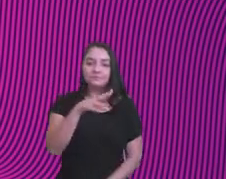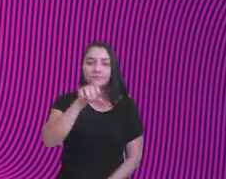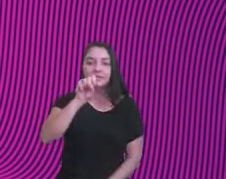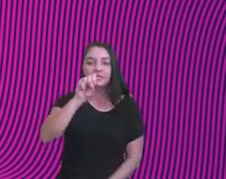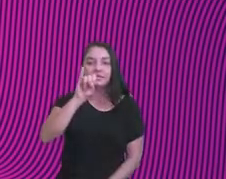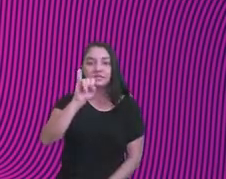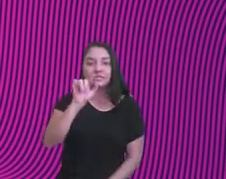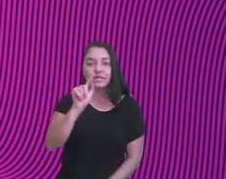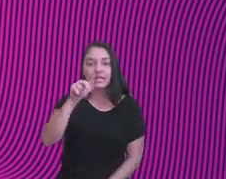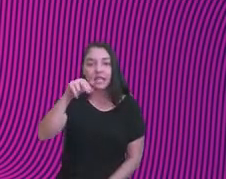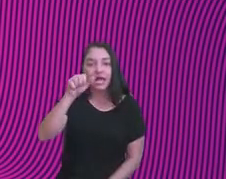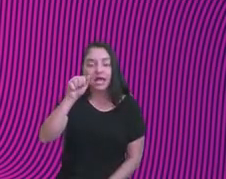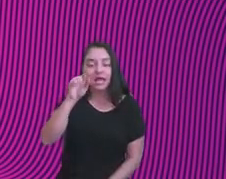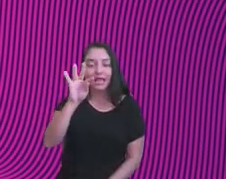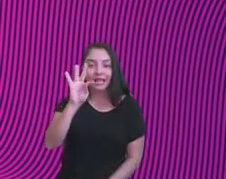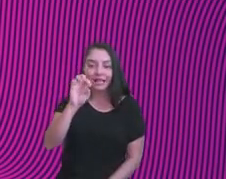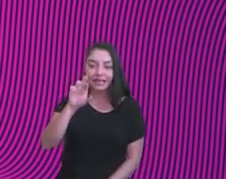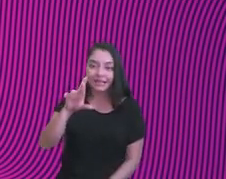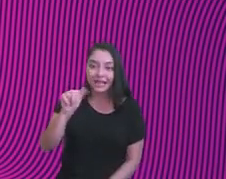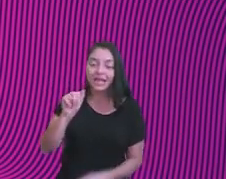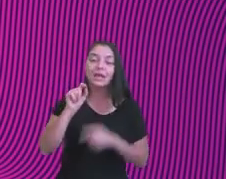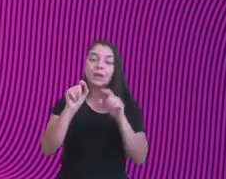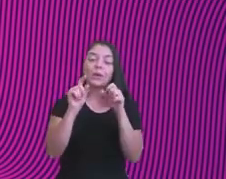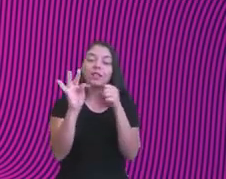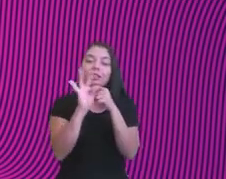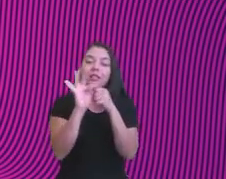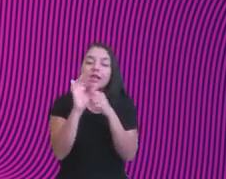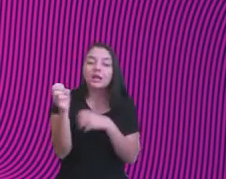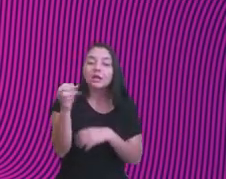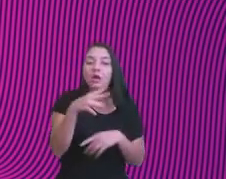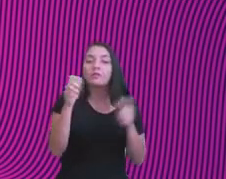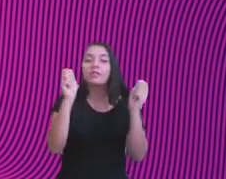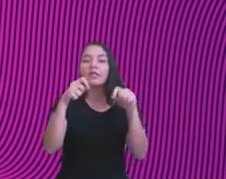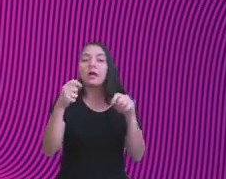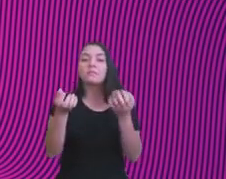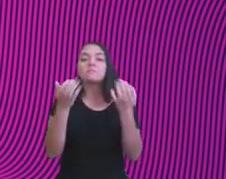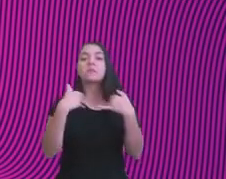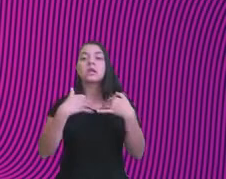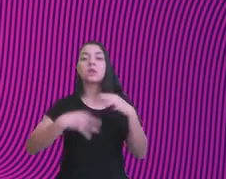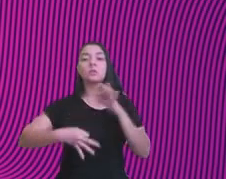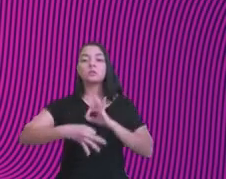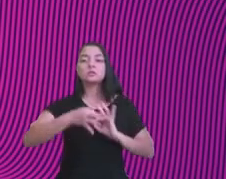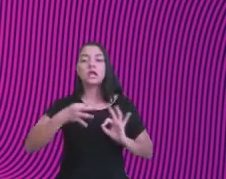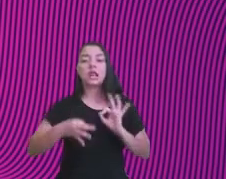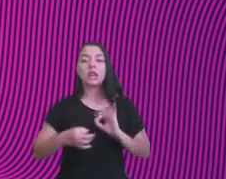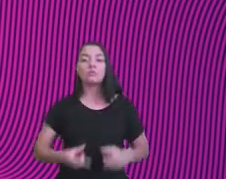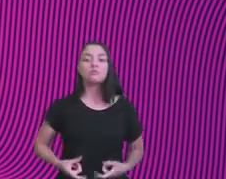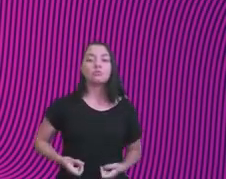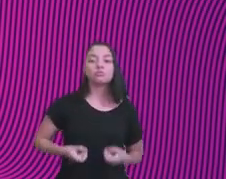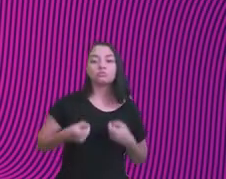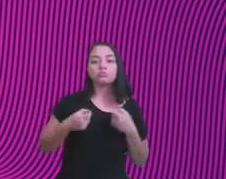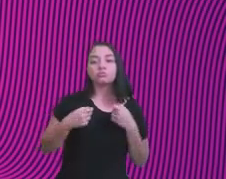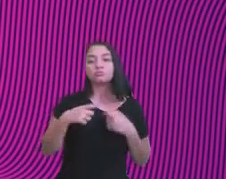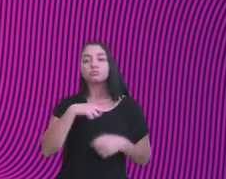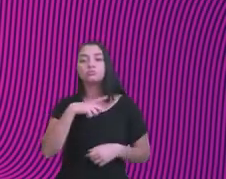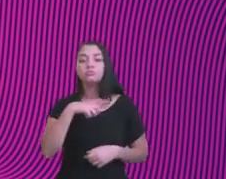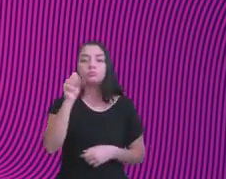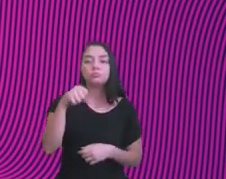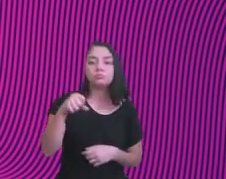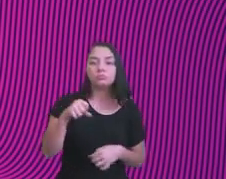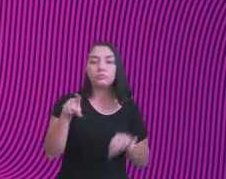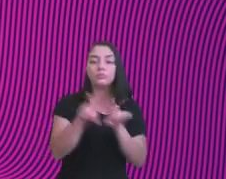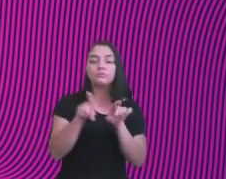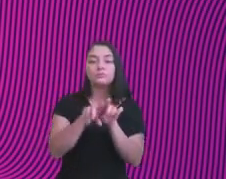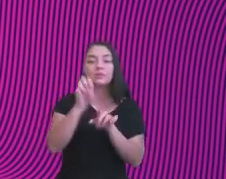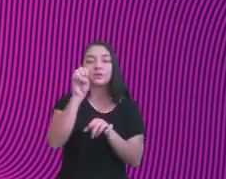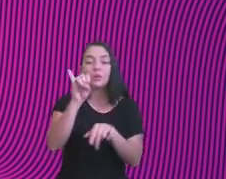avaliar aí a célula tumoral circulante ainda, né? Então, quer dizer, se o paciente tivesse acesso a isso, se